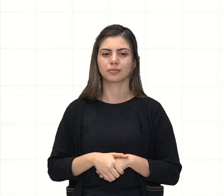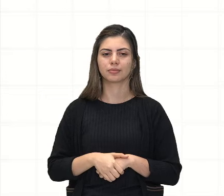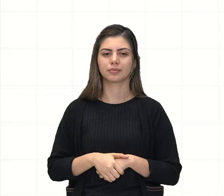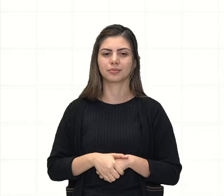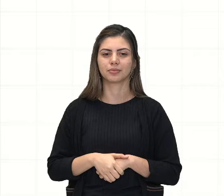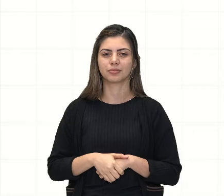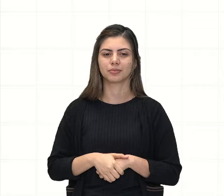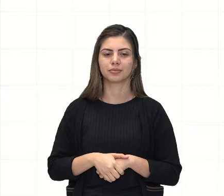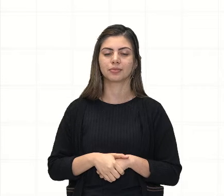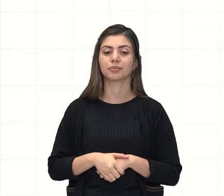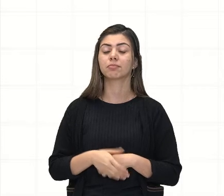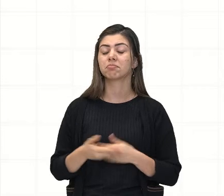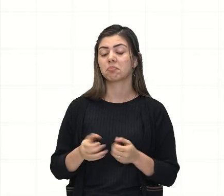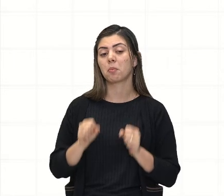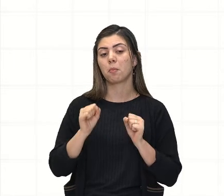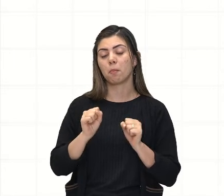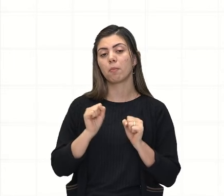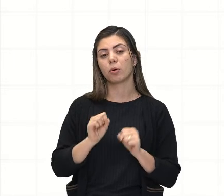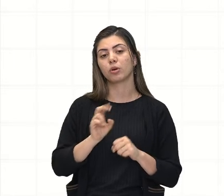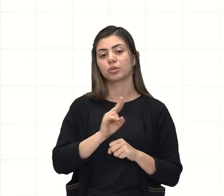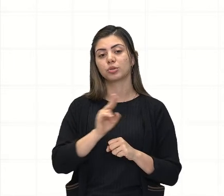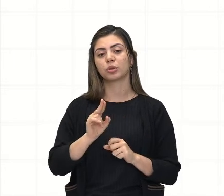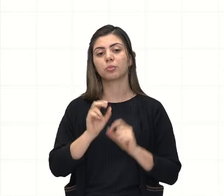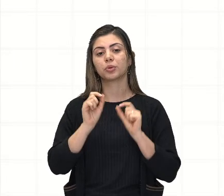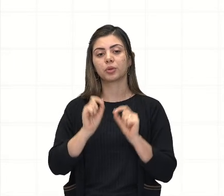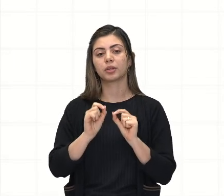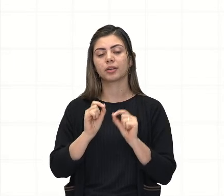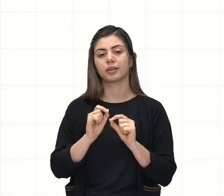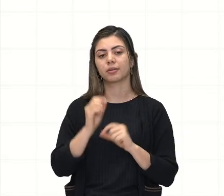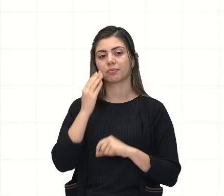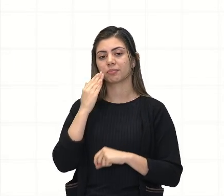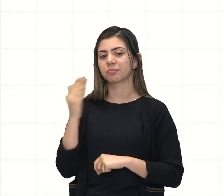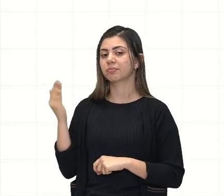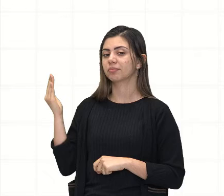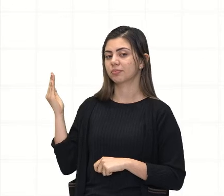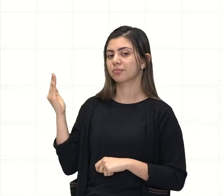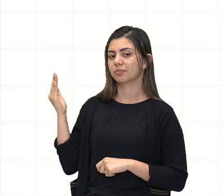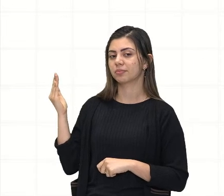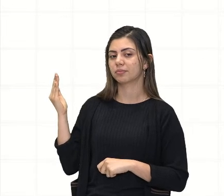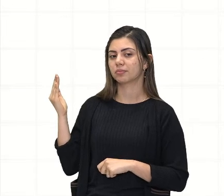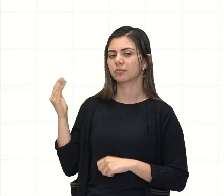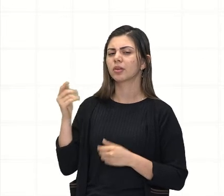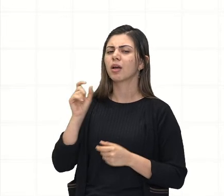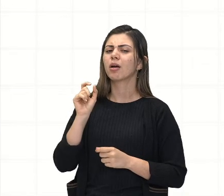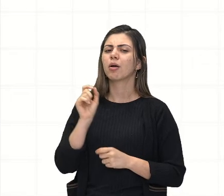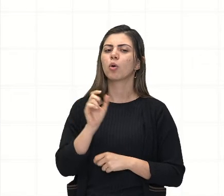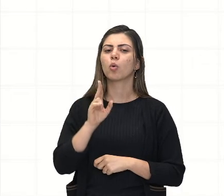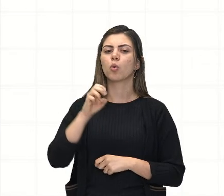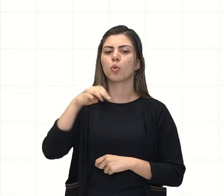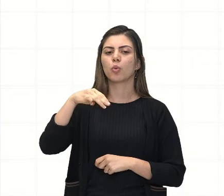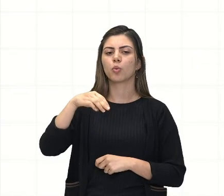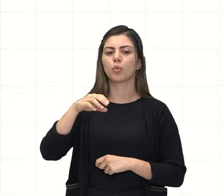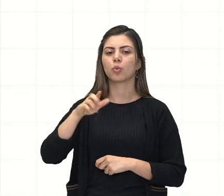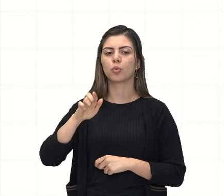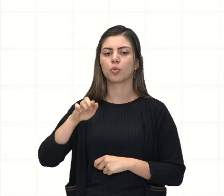podemos chamar também de 1/4 de volta, tá? O que é 1/4, né?